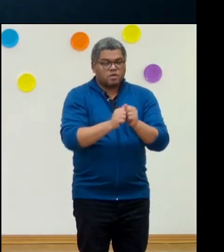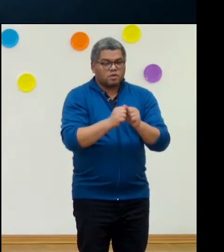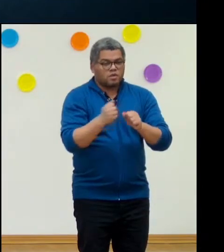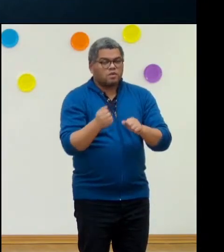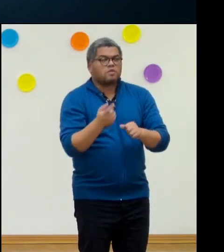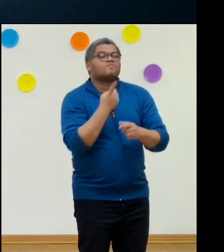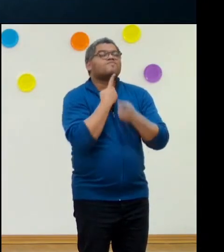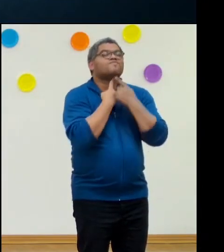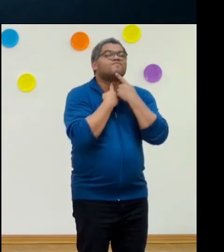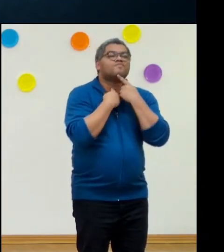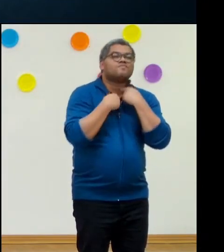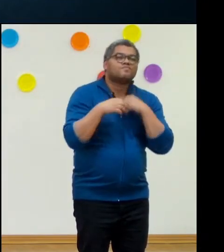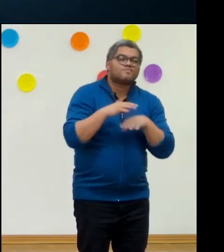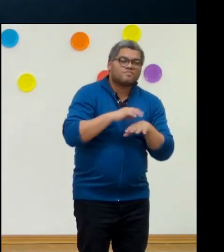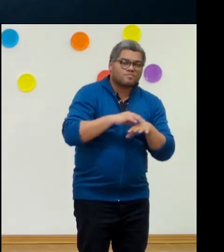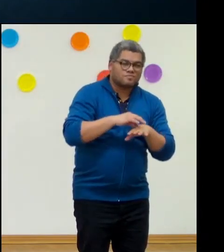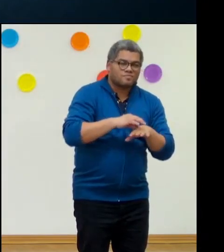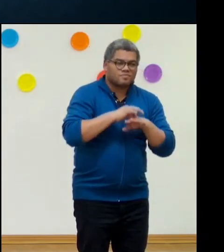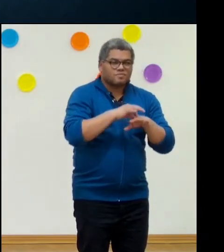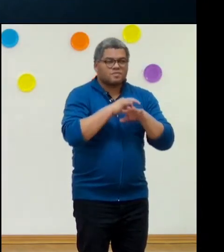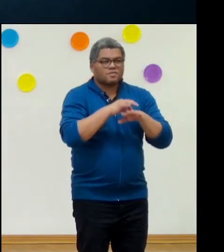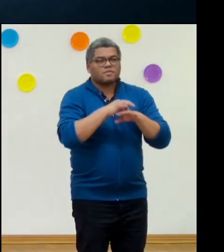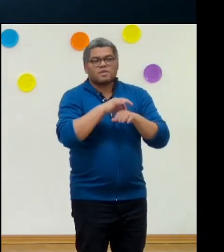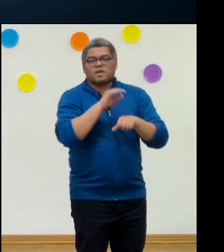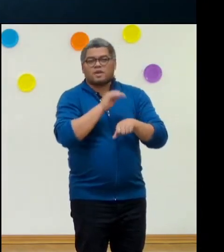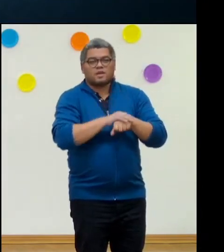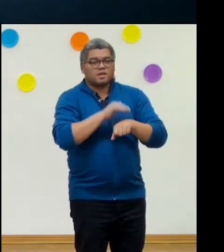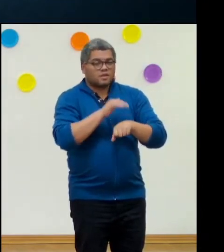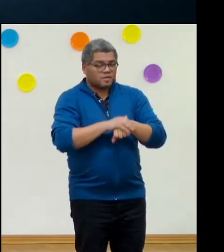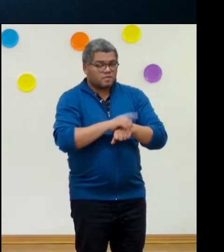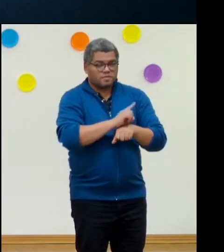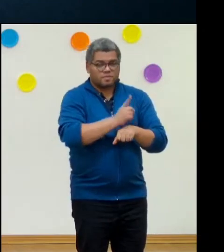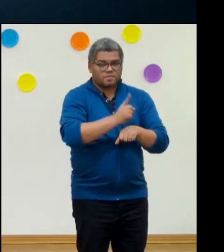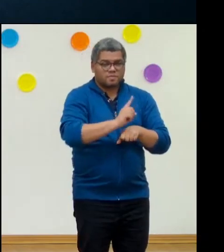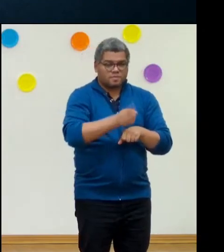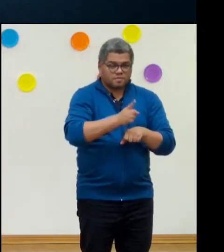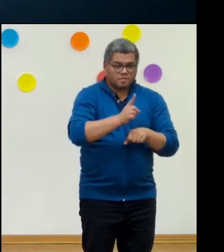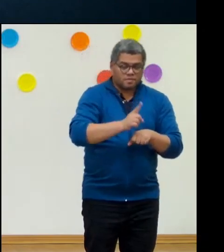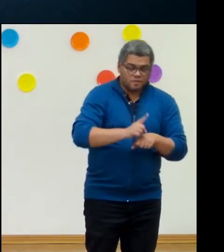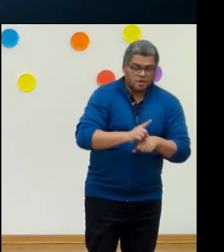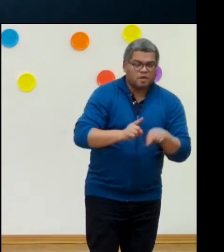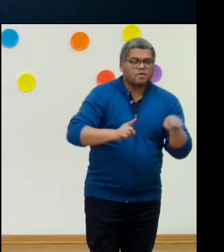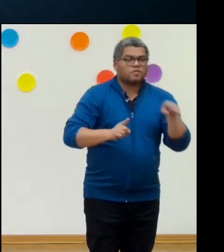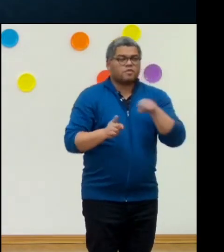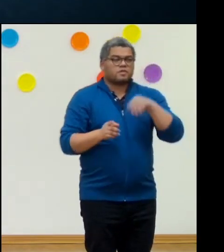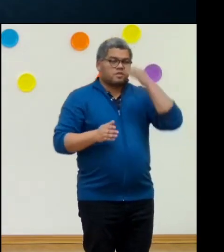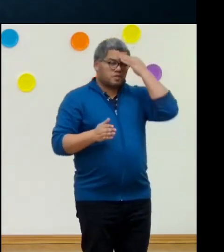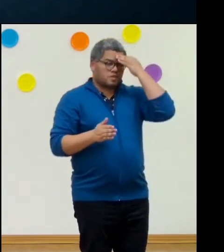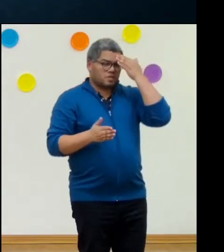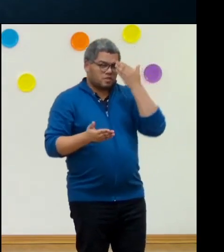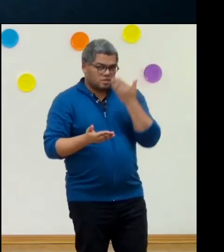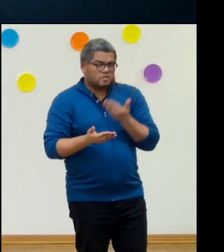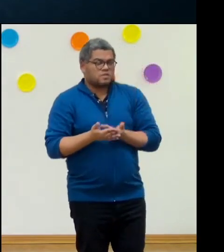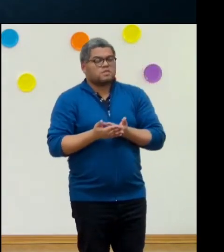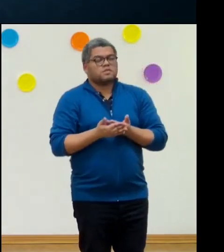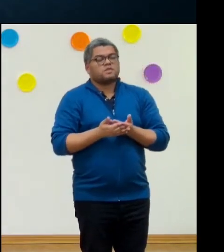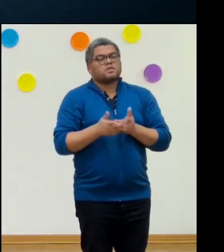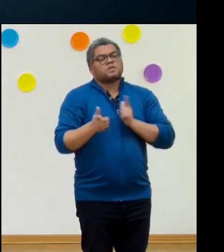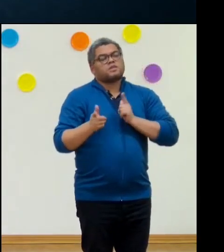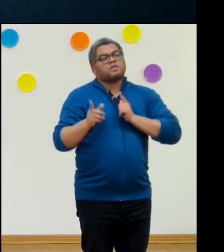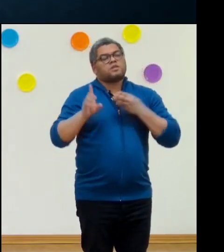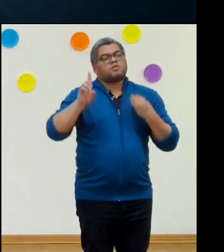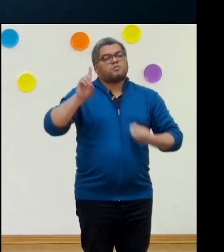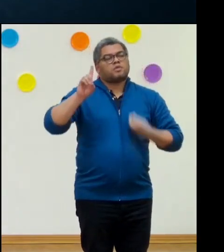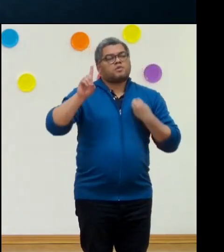carne. Você crê que uma vida com Deus vai te fazer pecar menos? Eu creio porque está escrito.